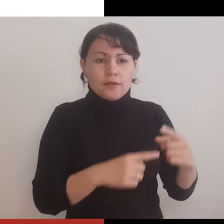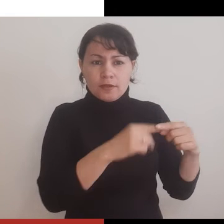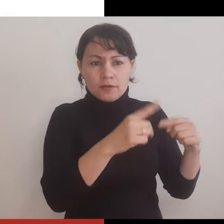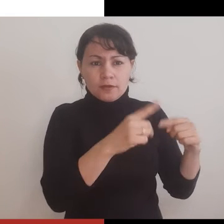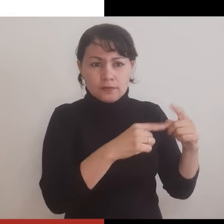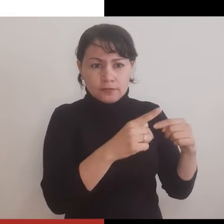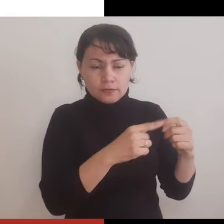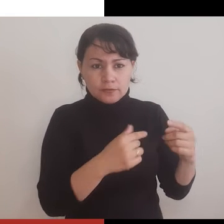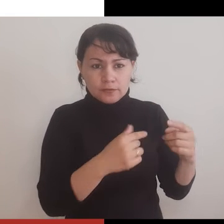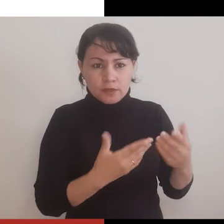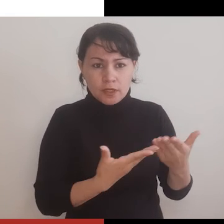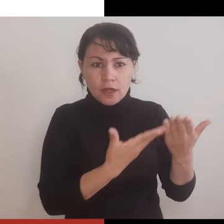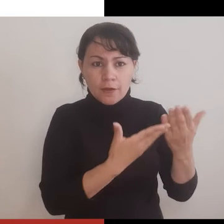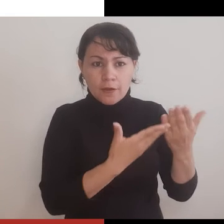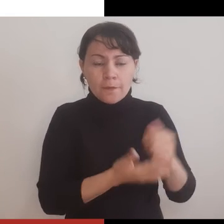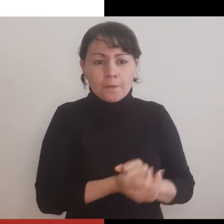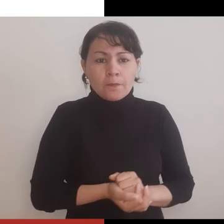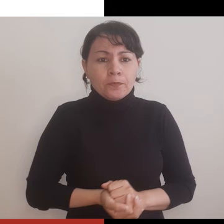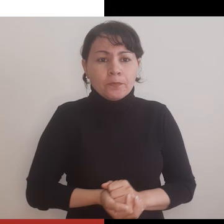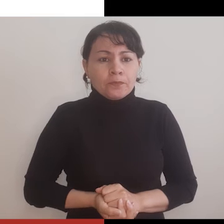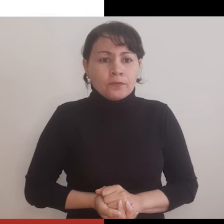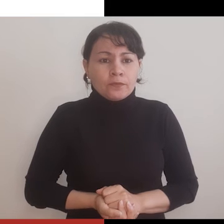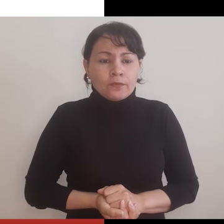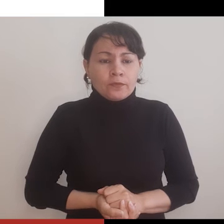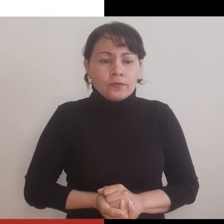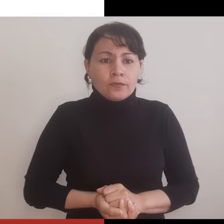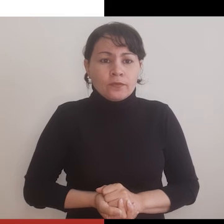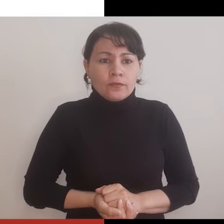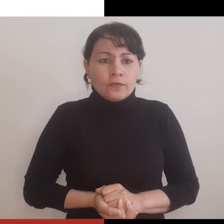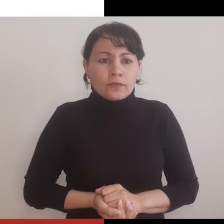funciona para